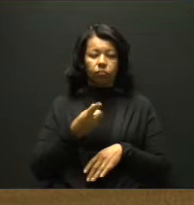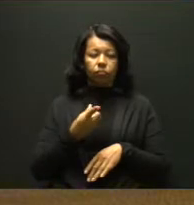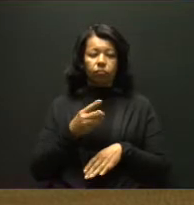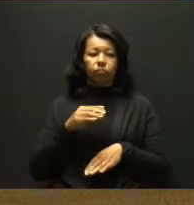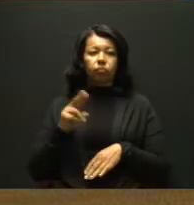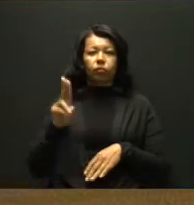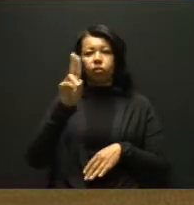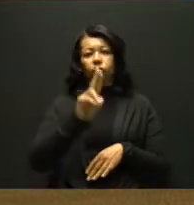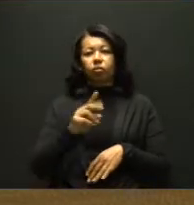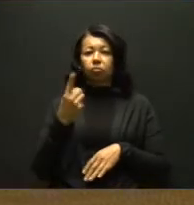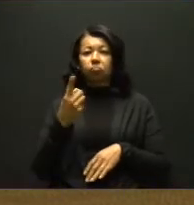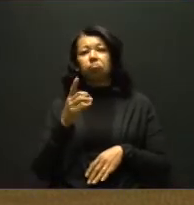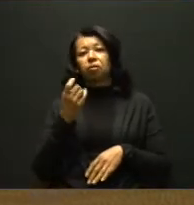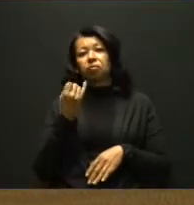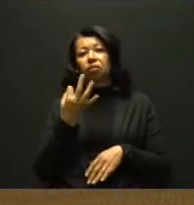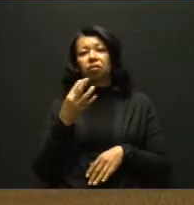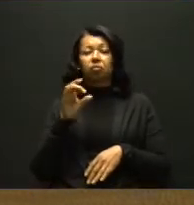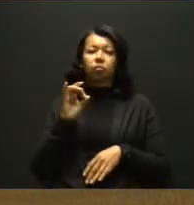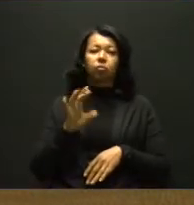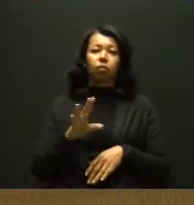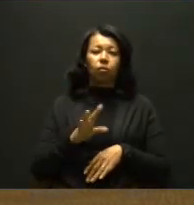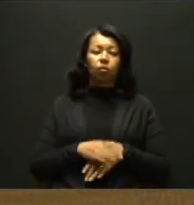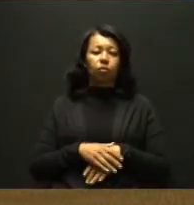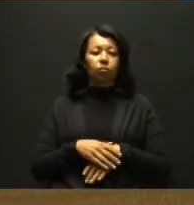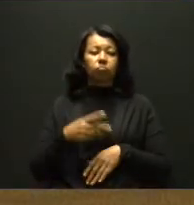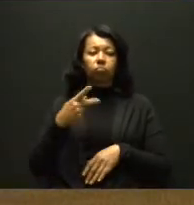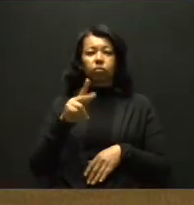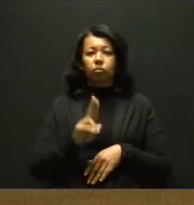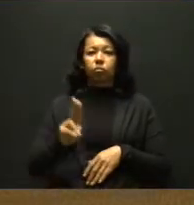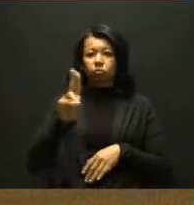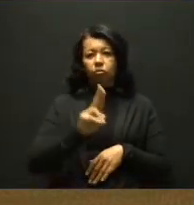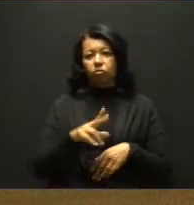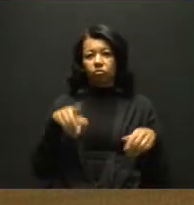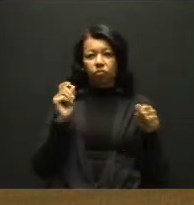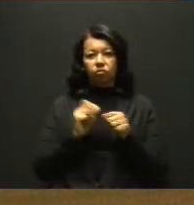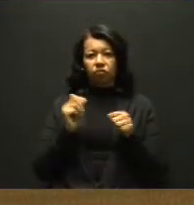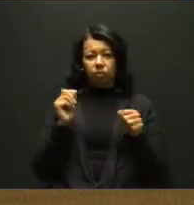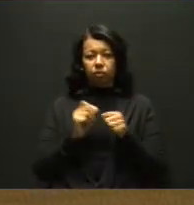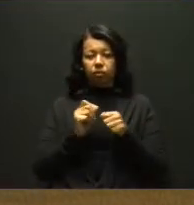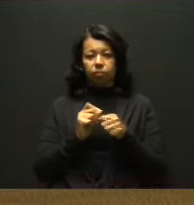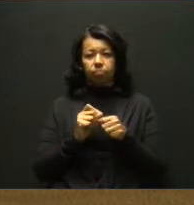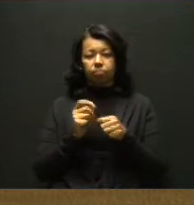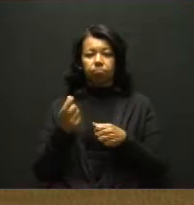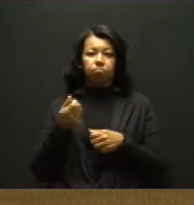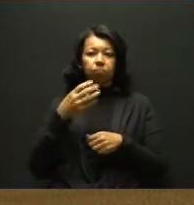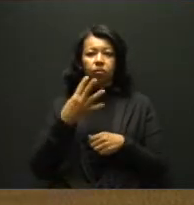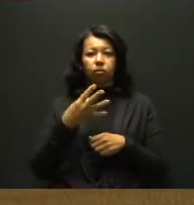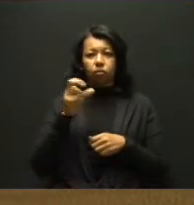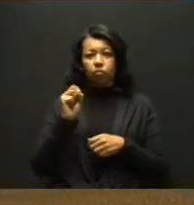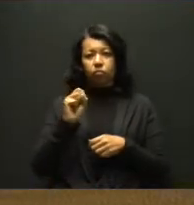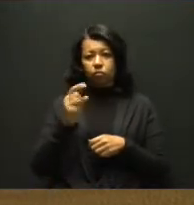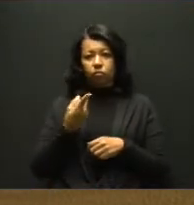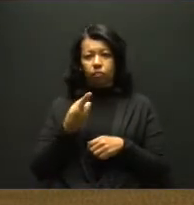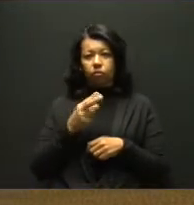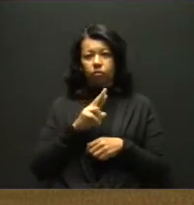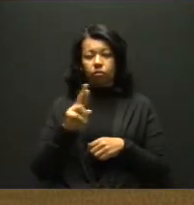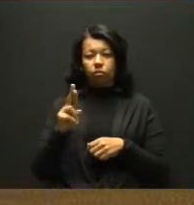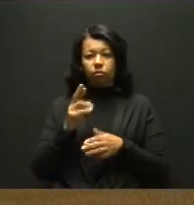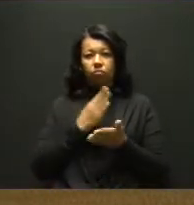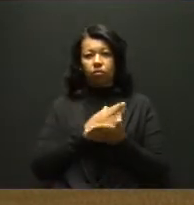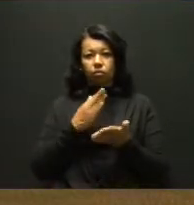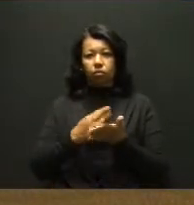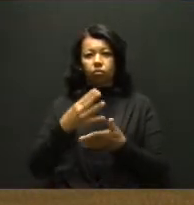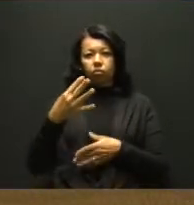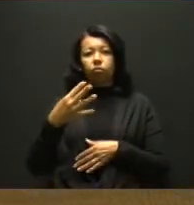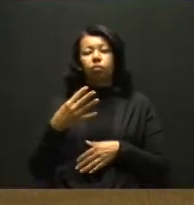uma única vez dependendo da do combate que vão fazer esses valores de 48 mil em parcelas de seis e